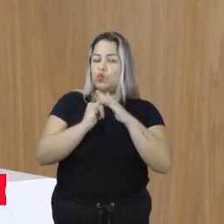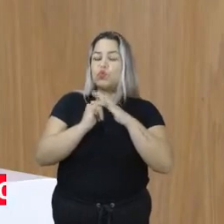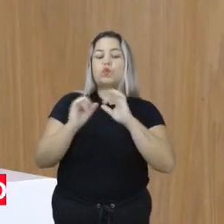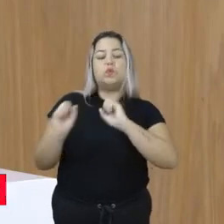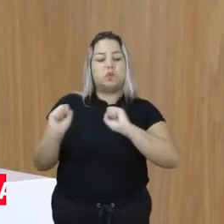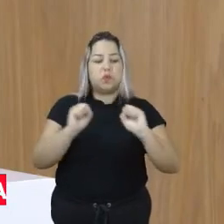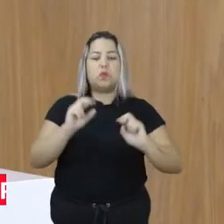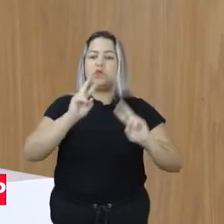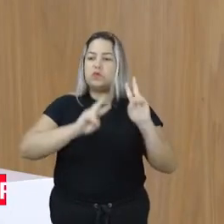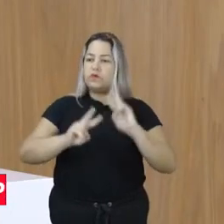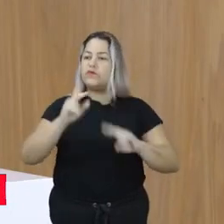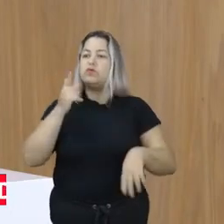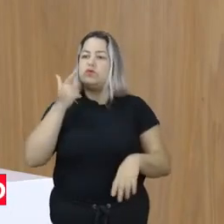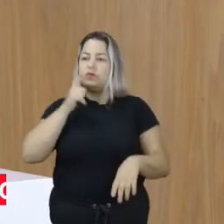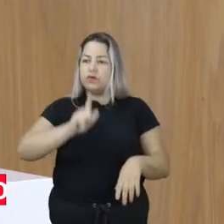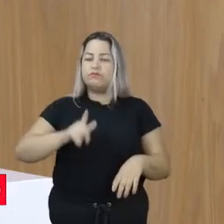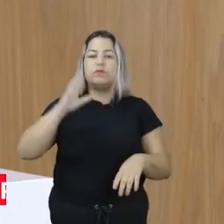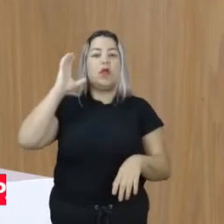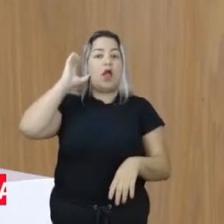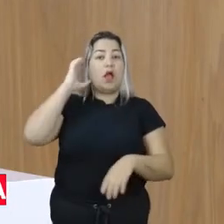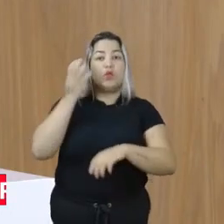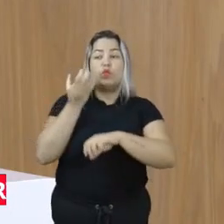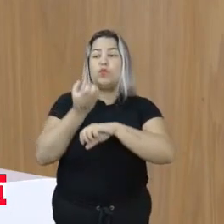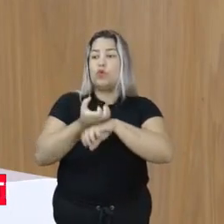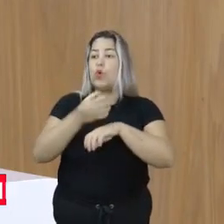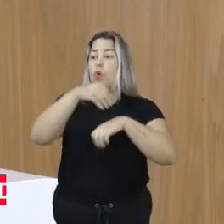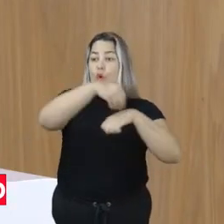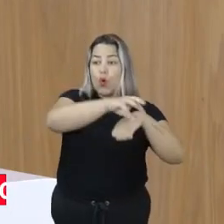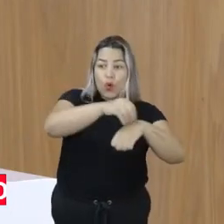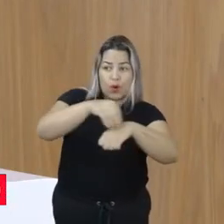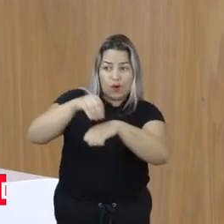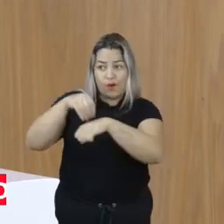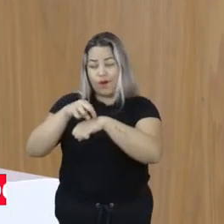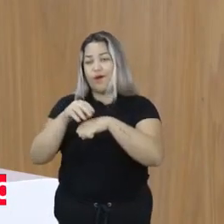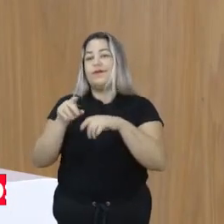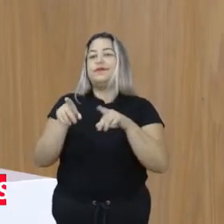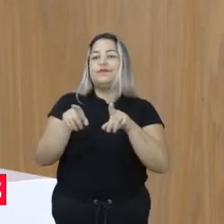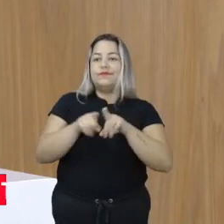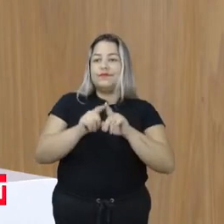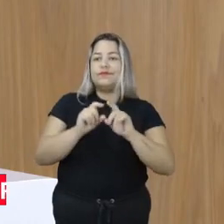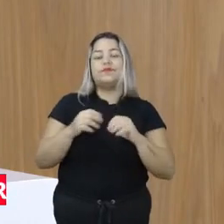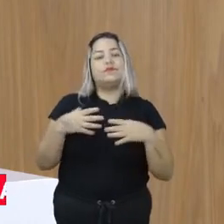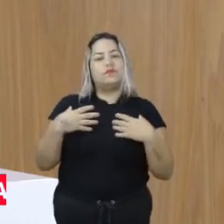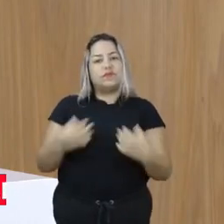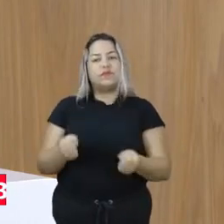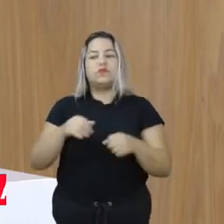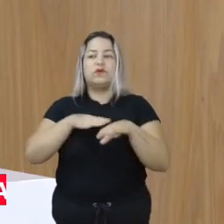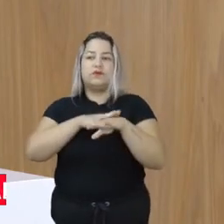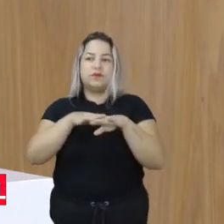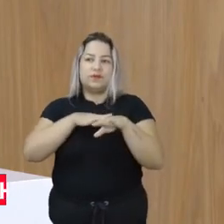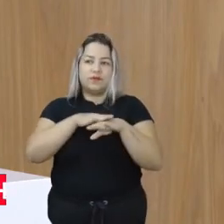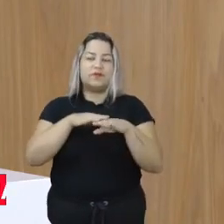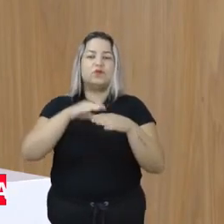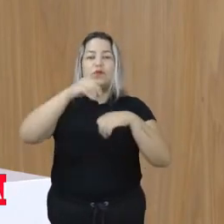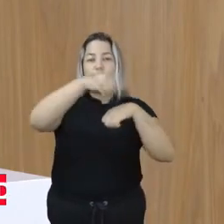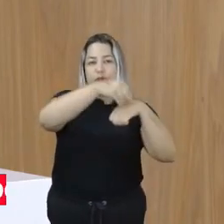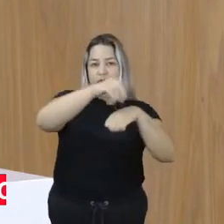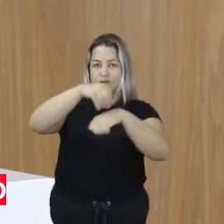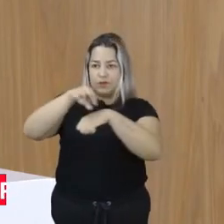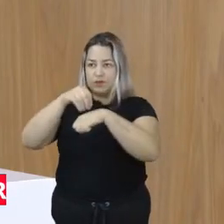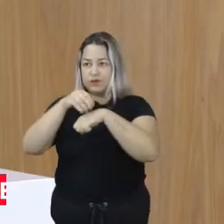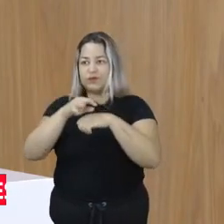pode recuperar depois e também vira podcast hoje para você compartilhar sem moderação. Vamos conversando aí, vamos compartilhando o